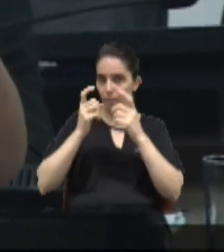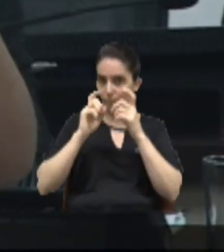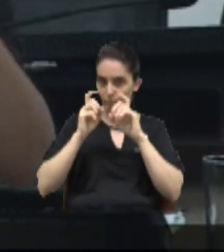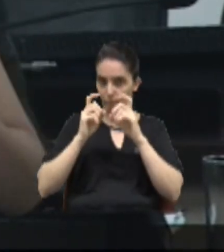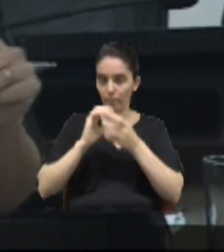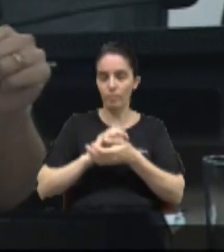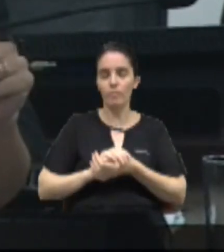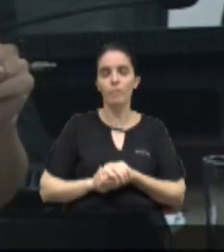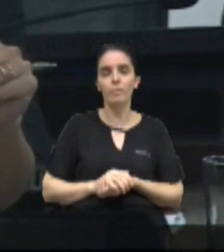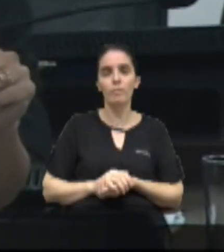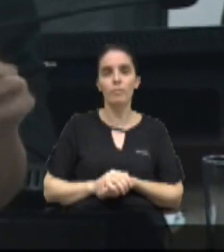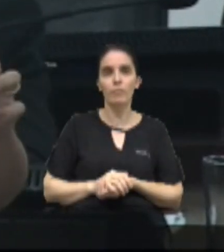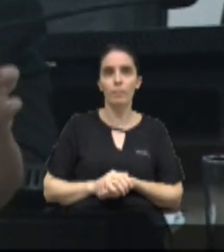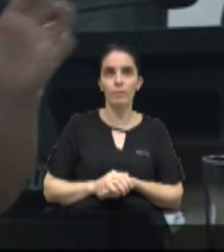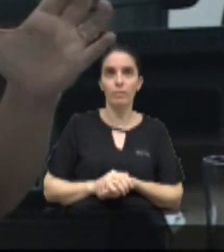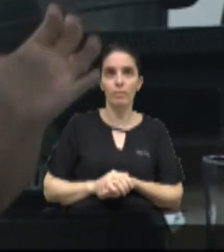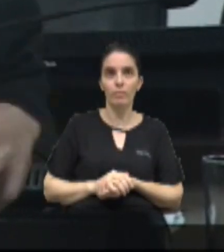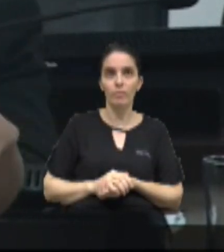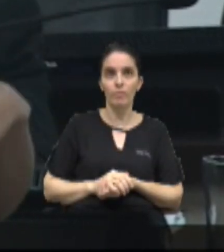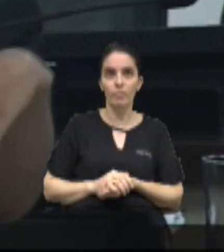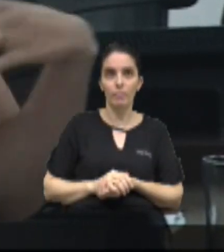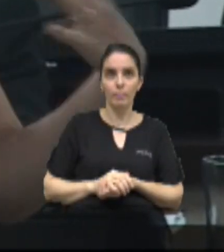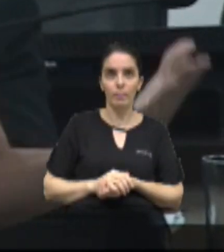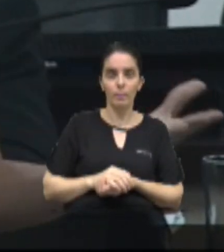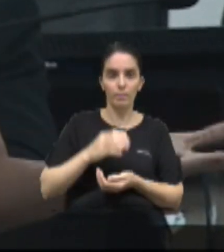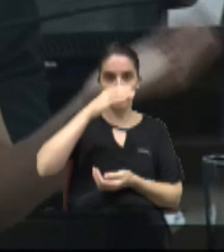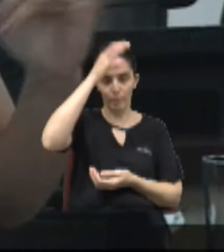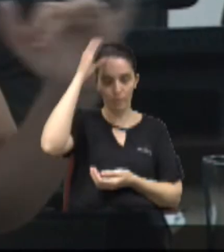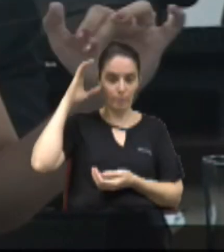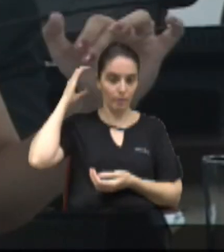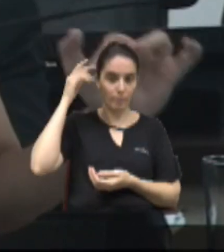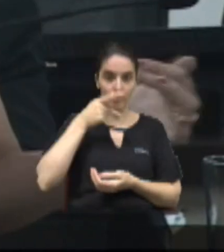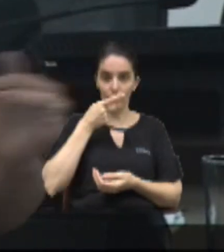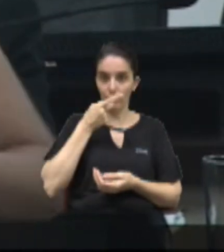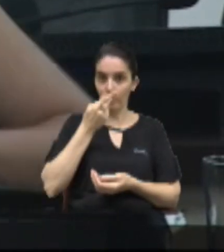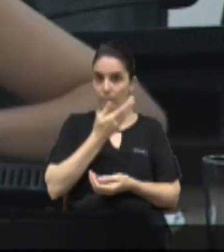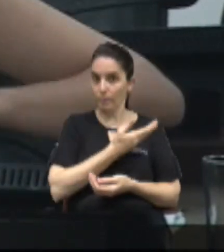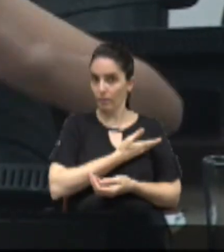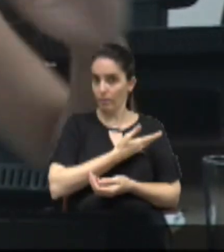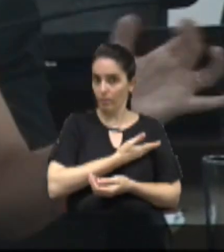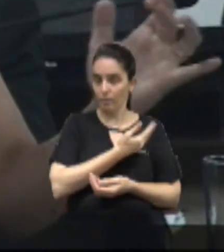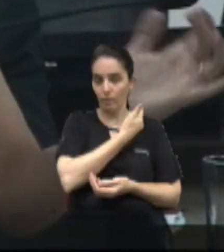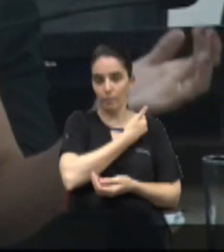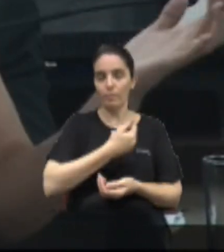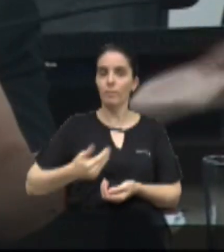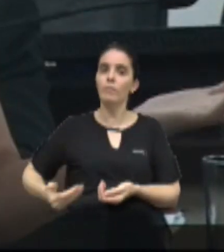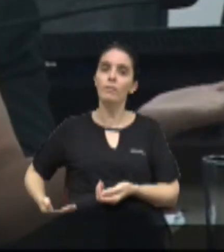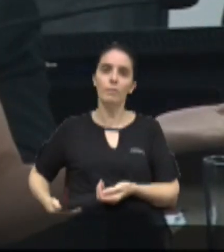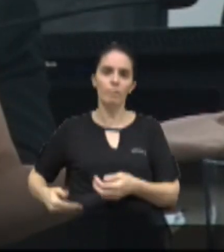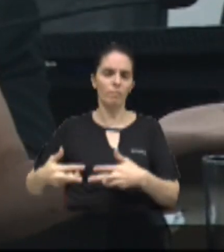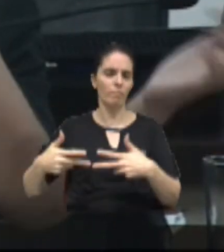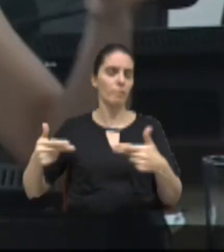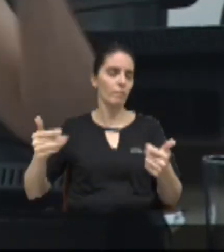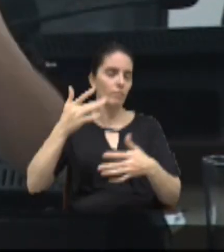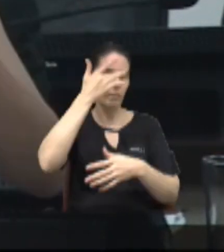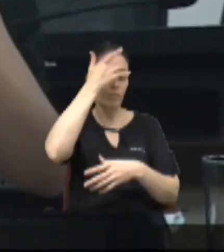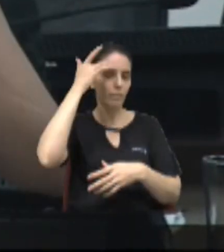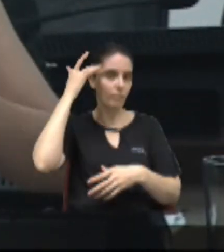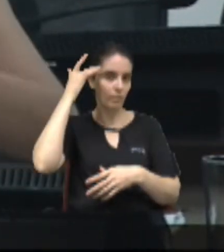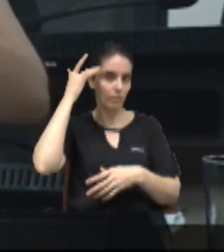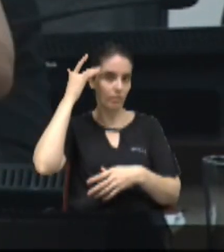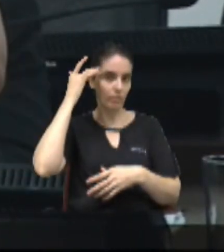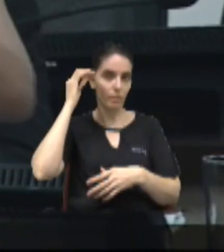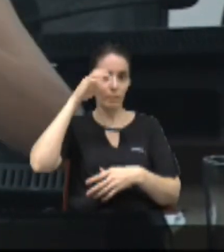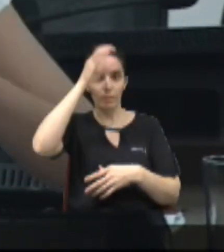Na ocasião, eu costumo dizer que para ser amigo do governador, quando ele está em alta, nós temos várias pessoas que se manifestam. Eu estive